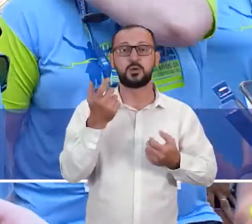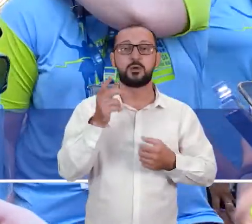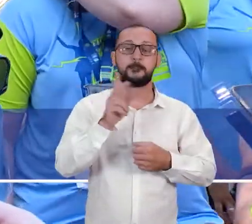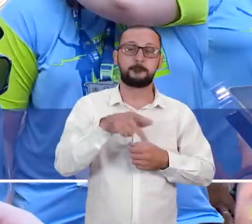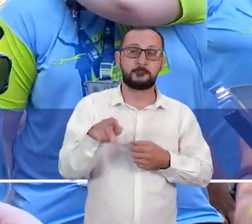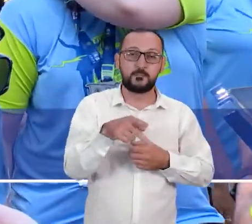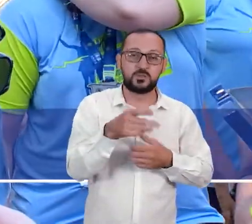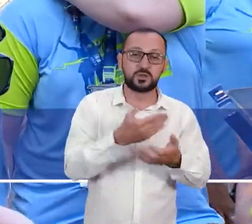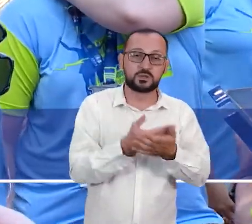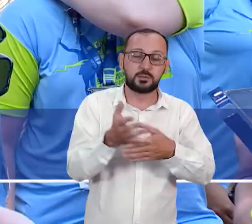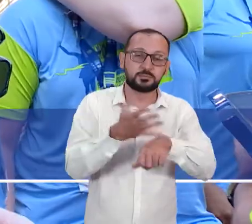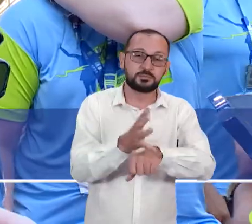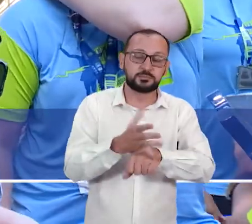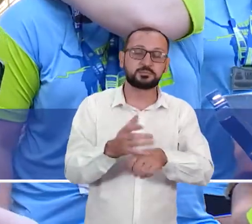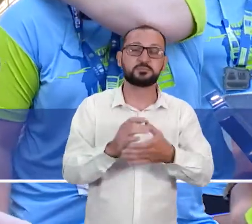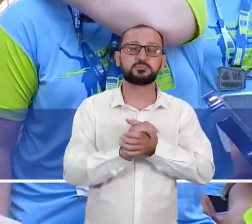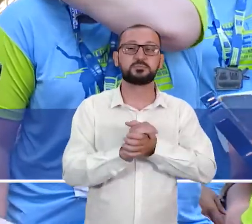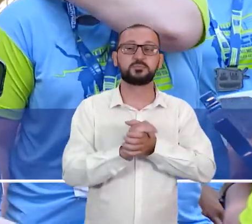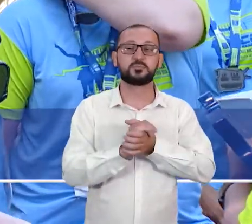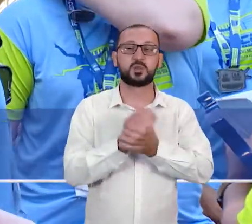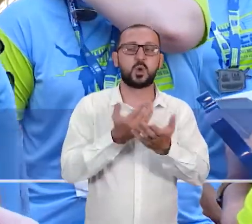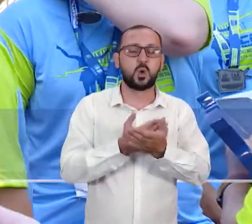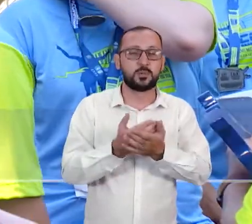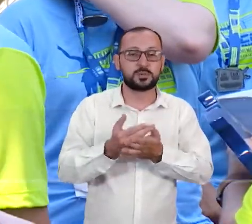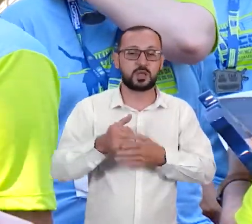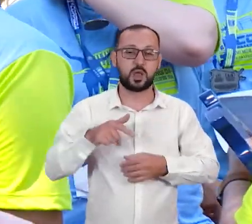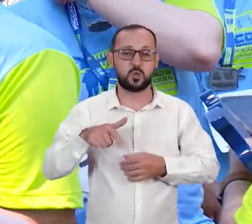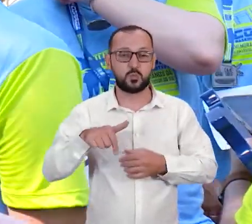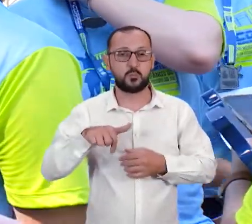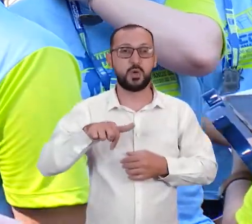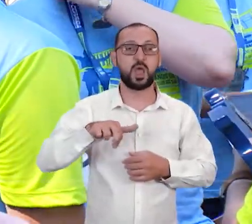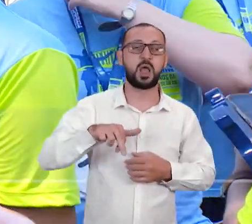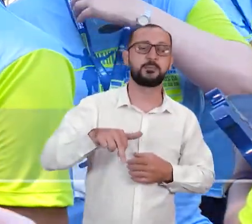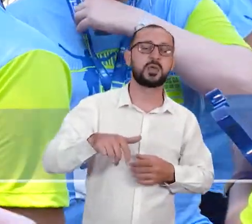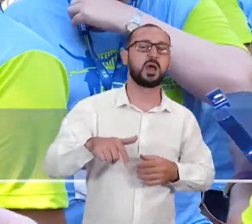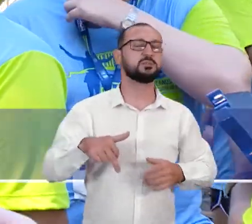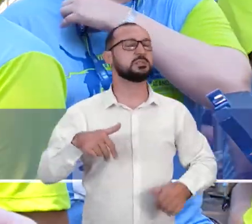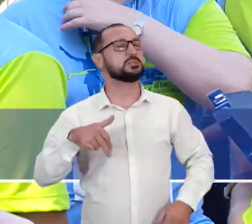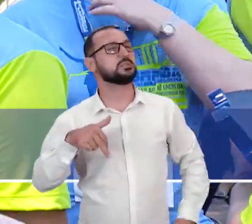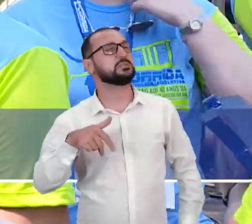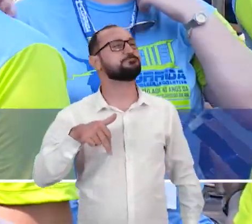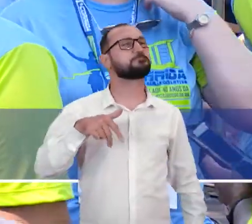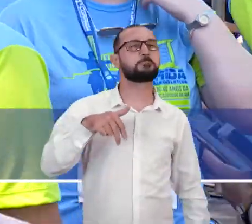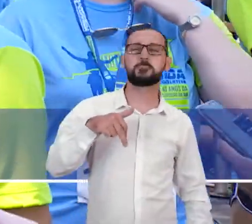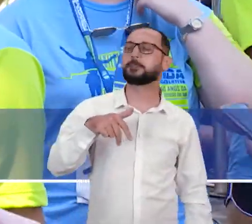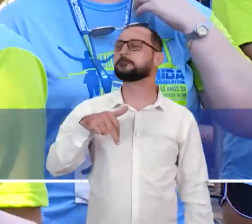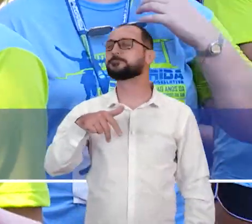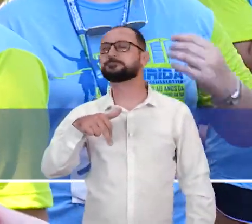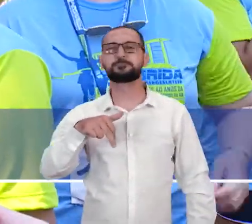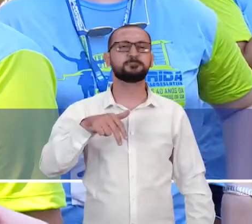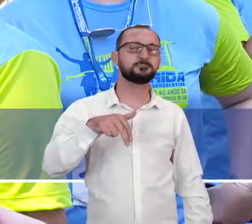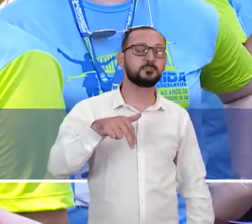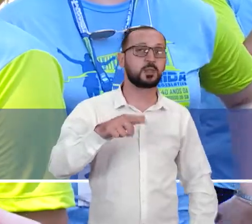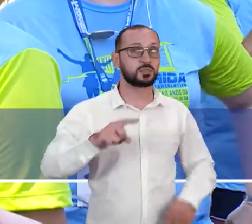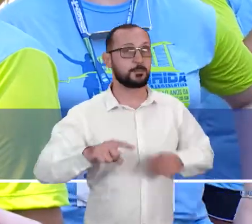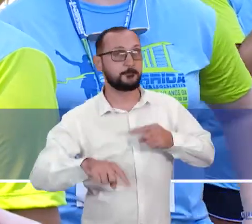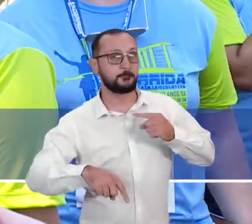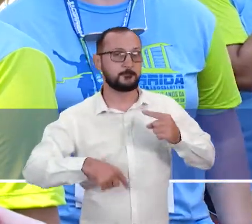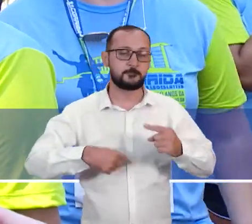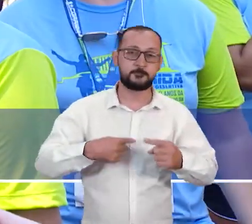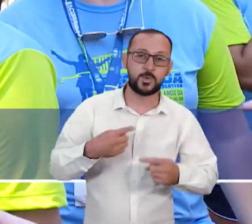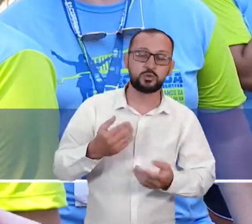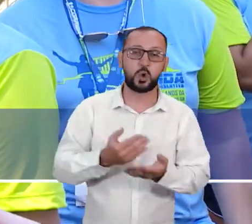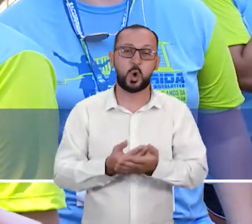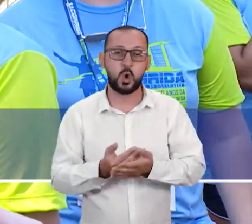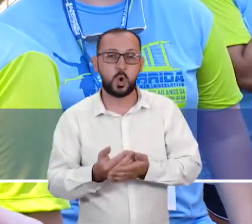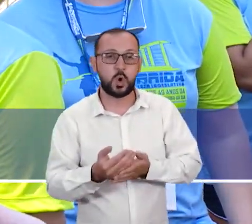um professor, né, profissional para estar treinando. Começar com uma caminhada, né? Começar na caminhada, devagar, de boa.